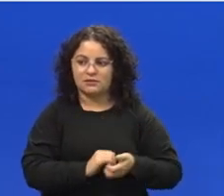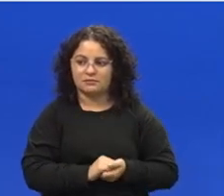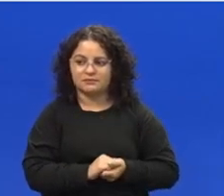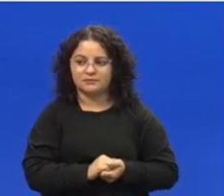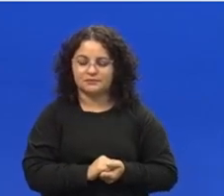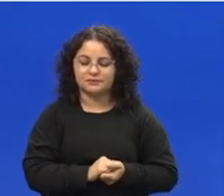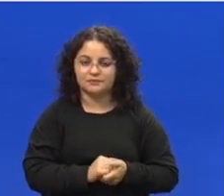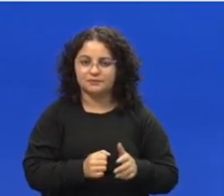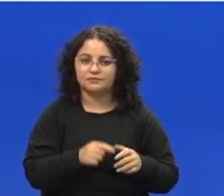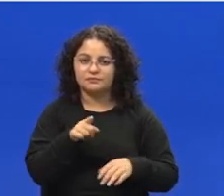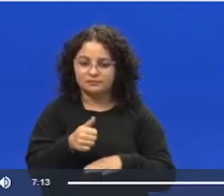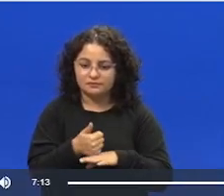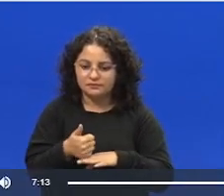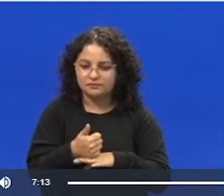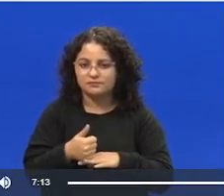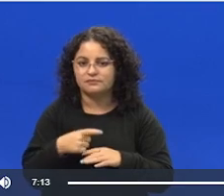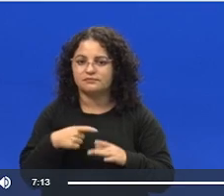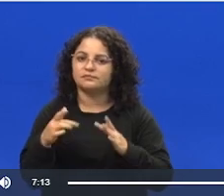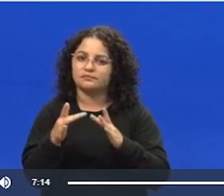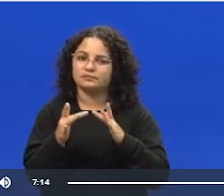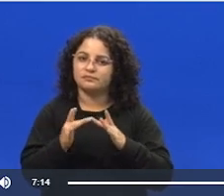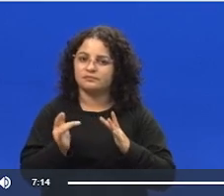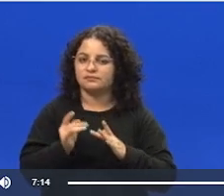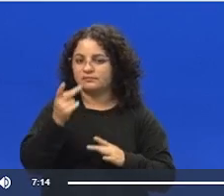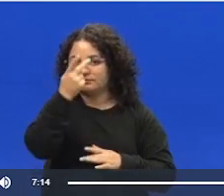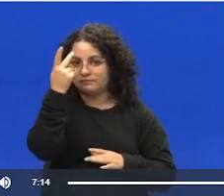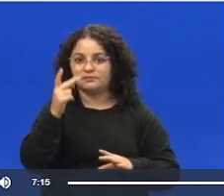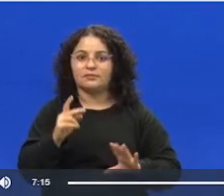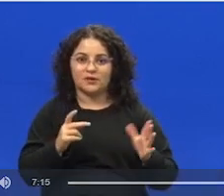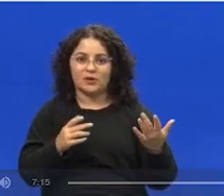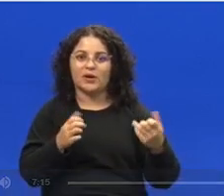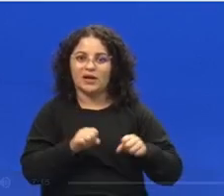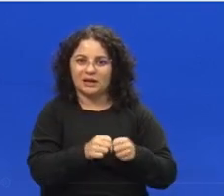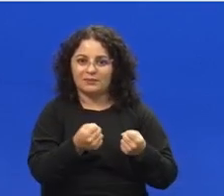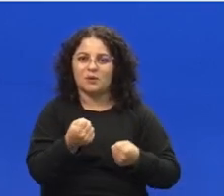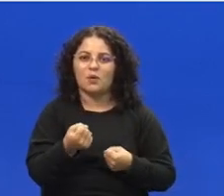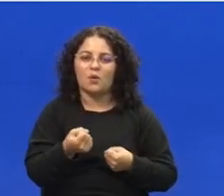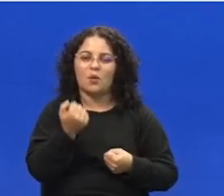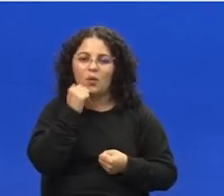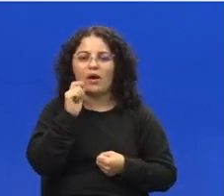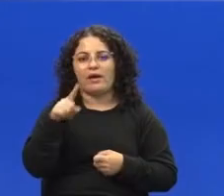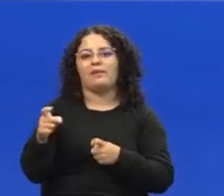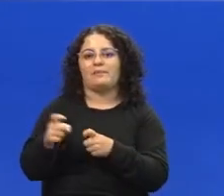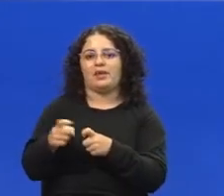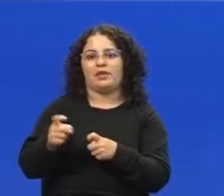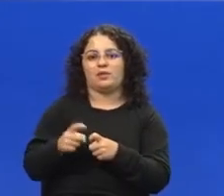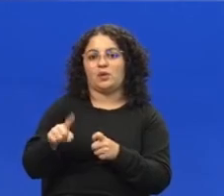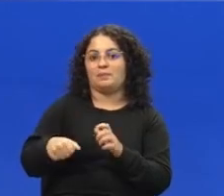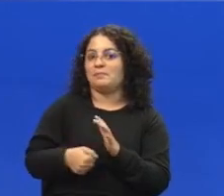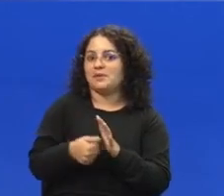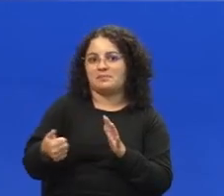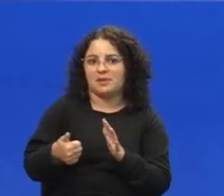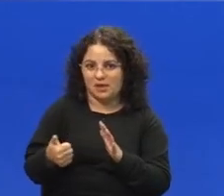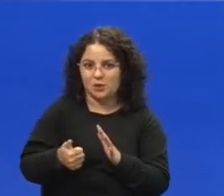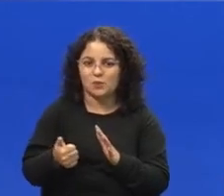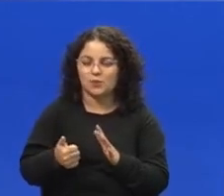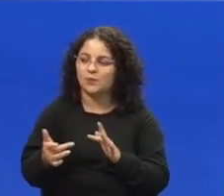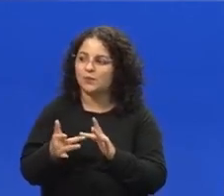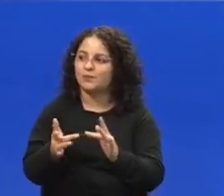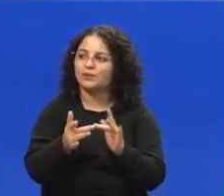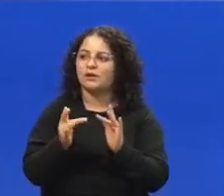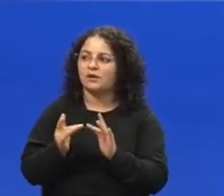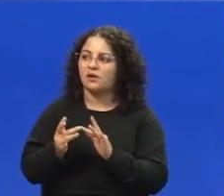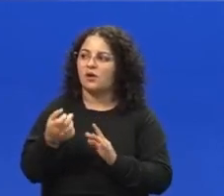Primeiro profissional que vai ter contato com o indivíduo que sofreu uma fratura é o médico. Normalmente o médico que é o plantonista